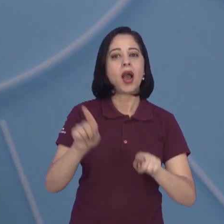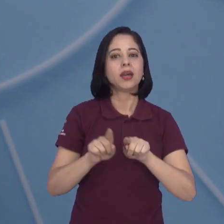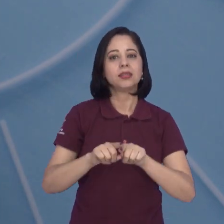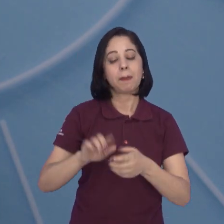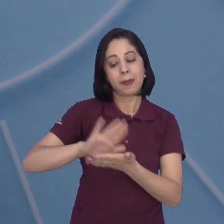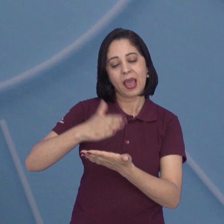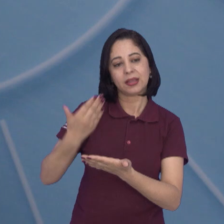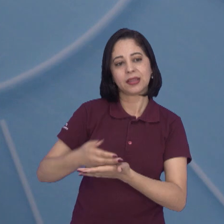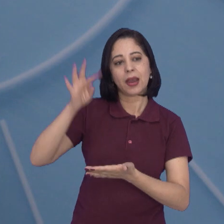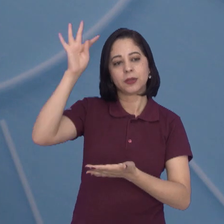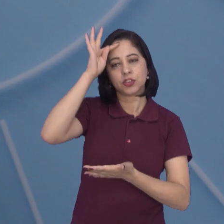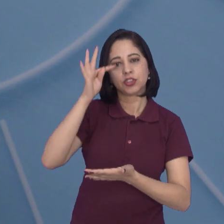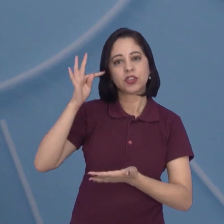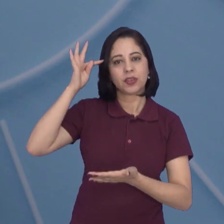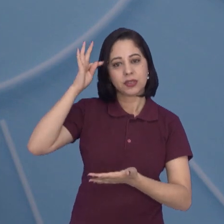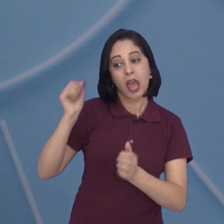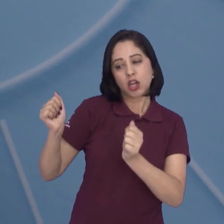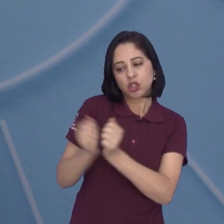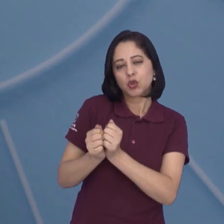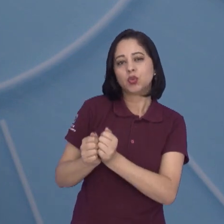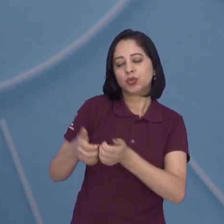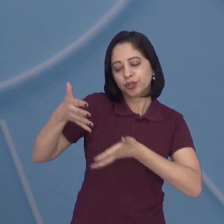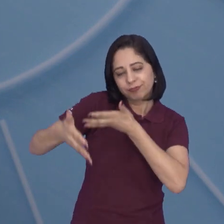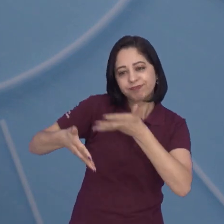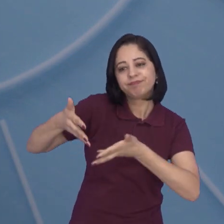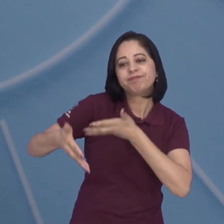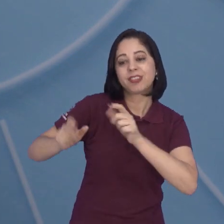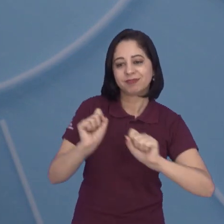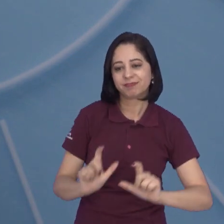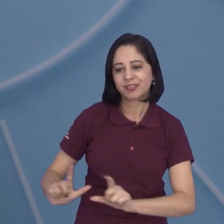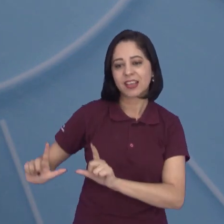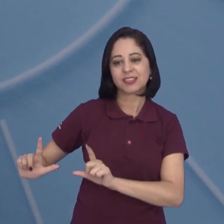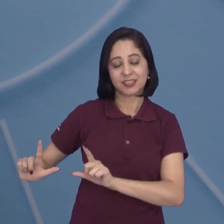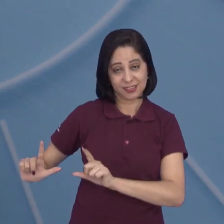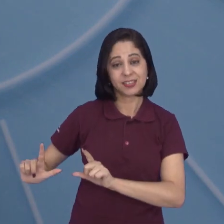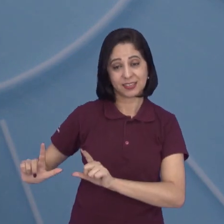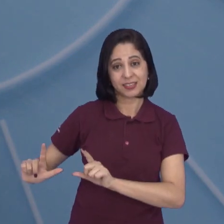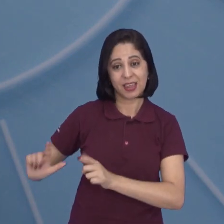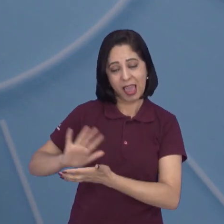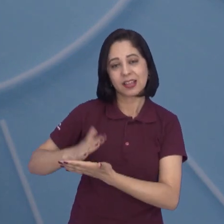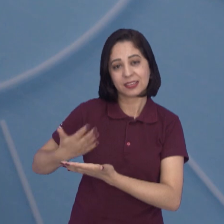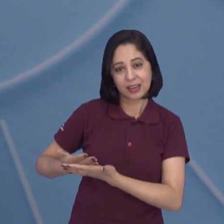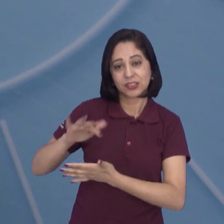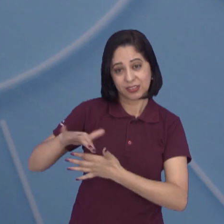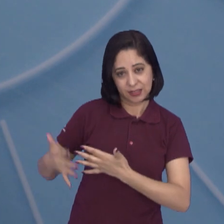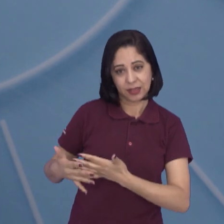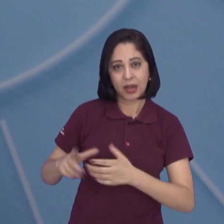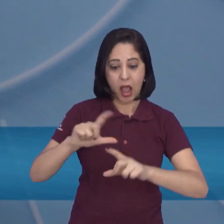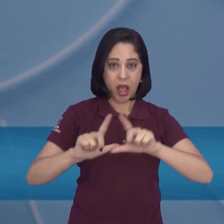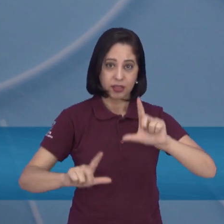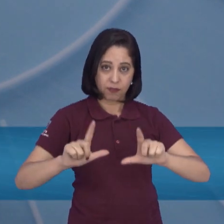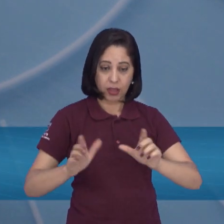Libras, que estão com a gente aqui durante todas as semanas, né? Todos os programas, todos os diálogos da cidade. É a TV